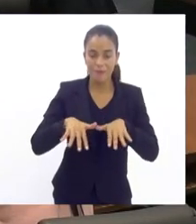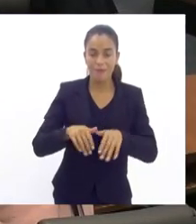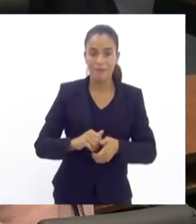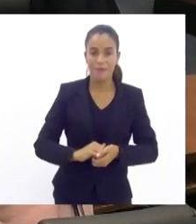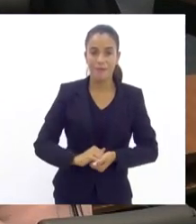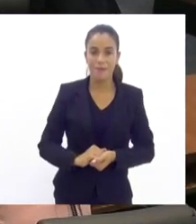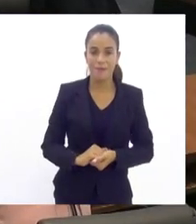não não eu não eu não eu não Obrigado.